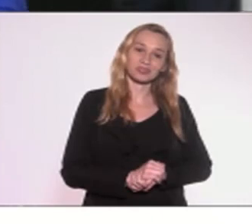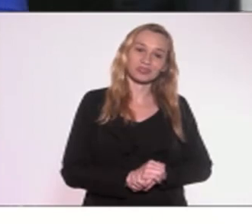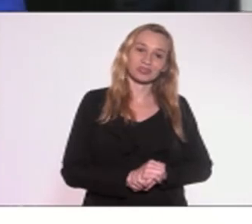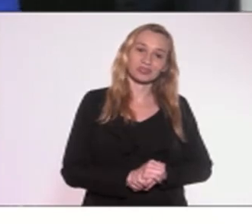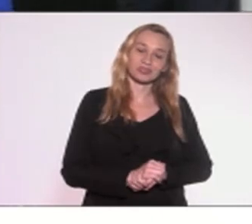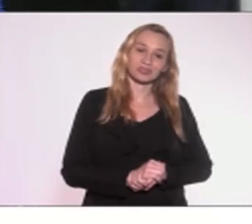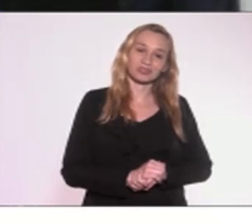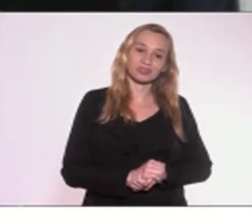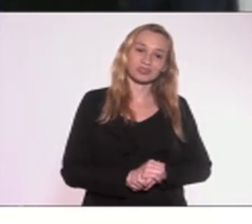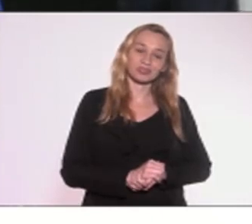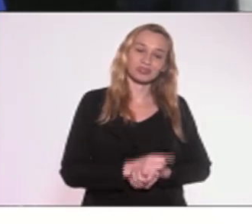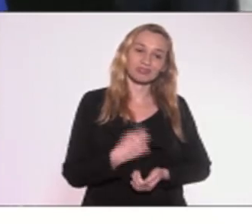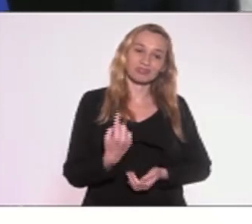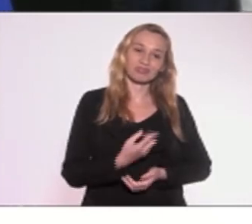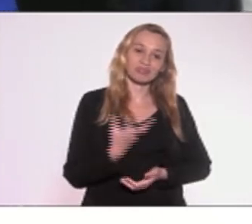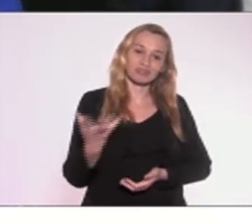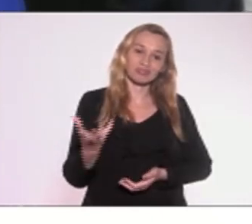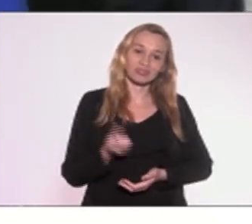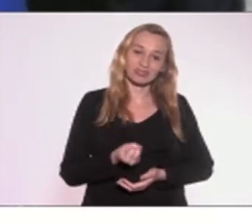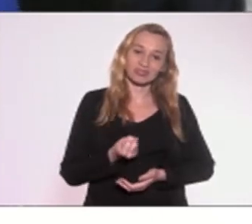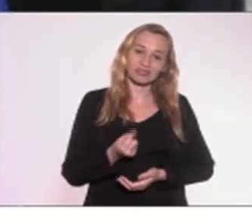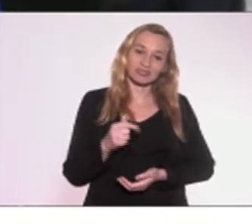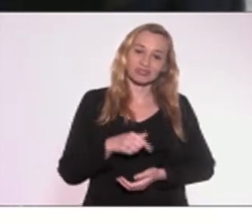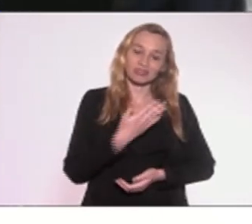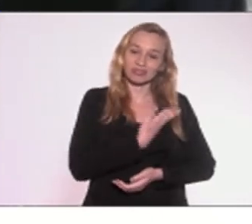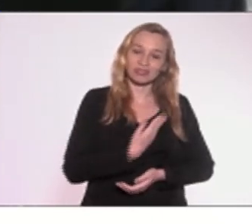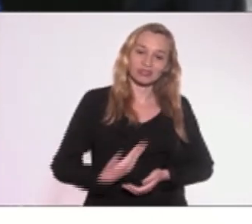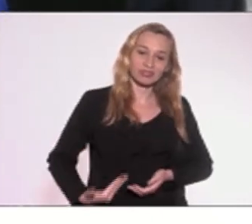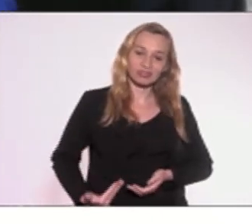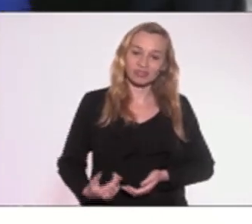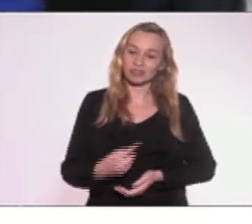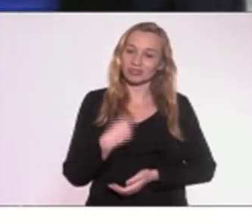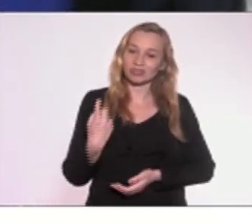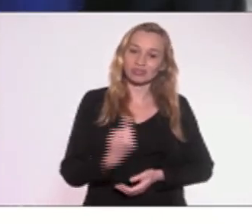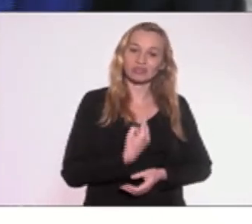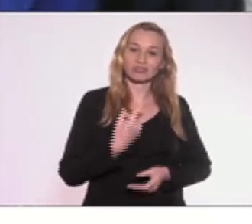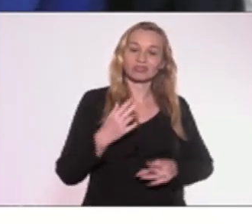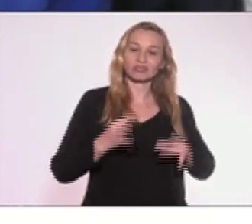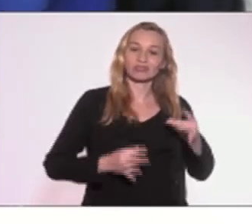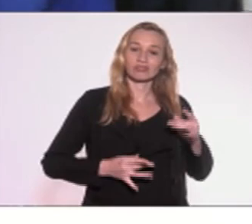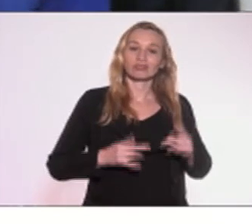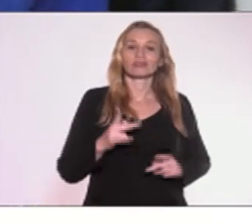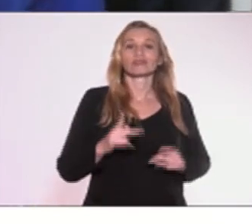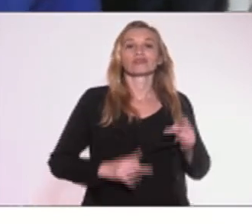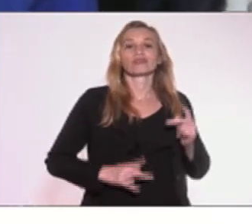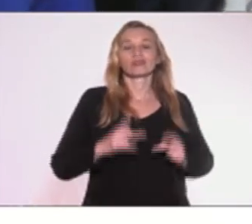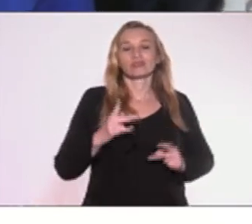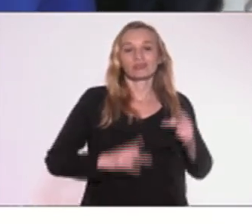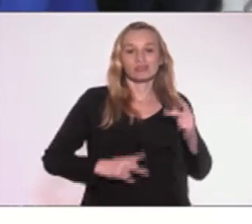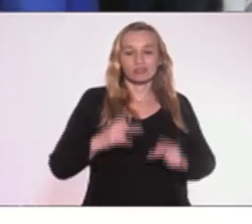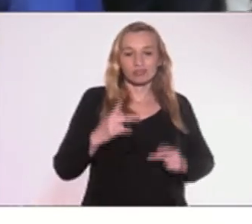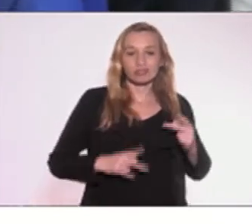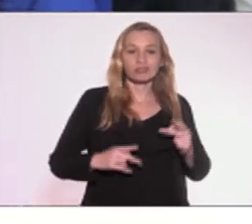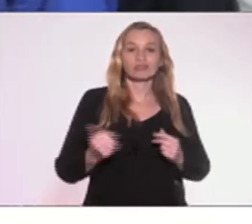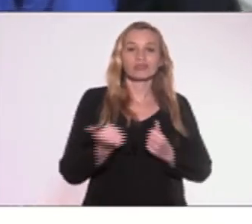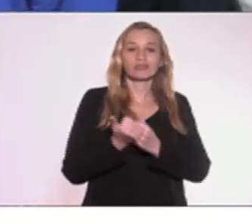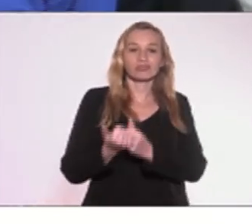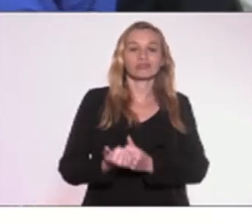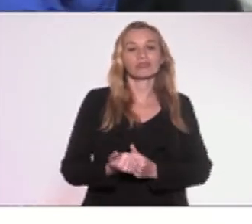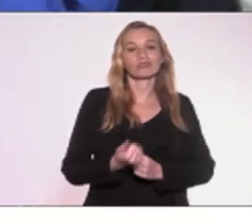nós recebemos aqui o nosso governador, o nosso procurador-geral de Justiça, nosso